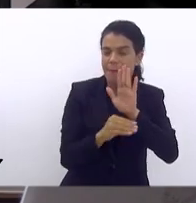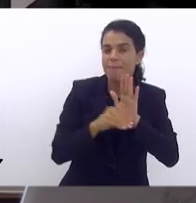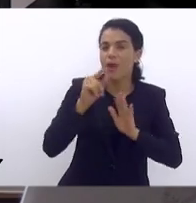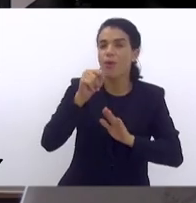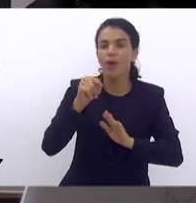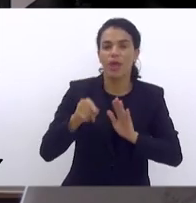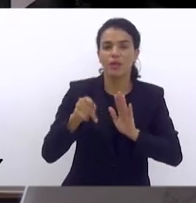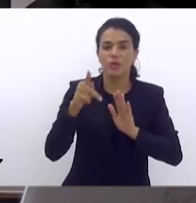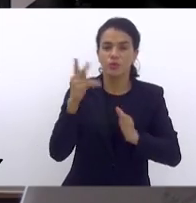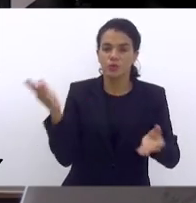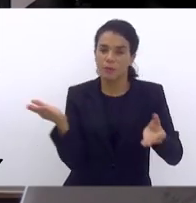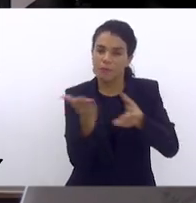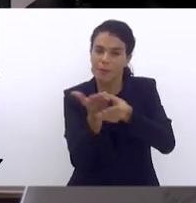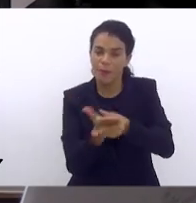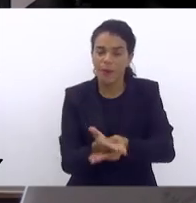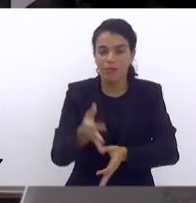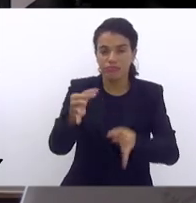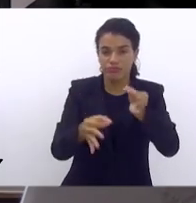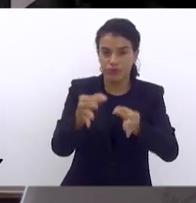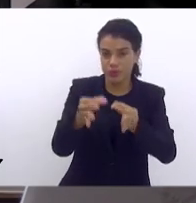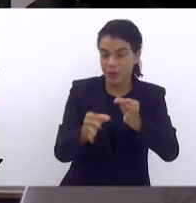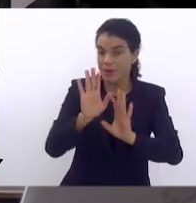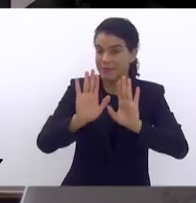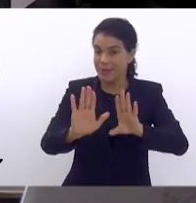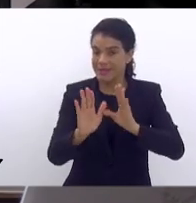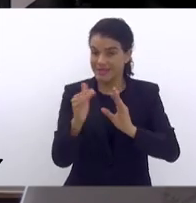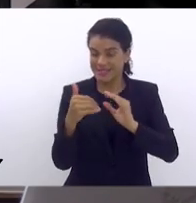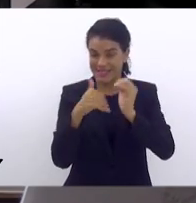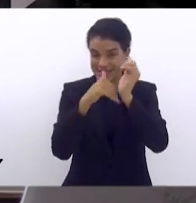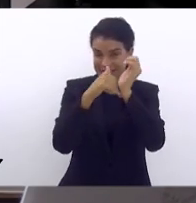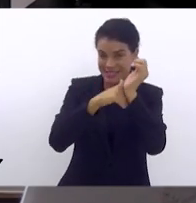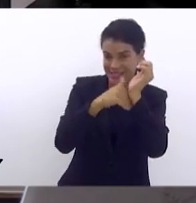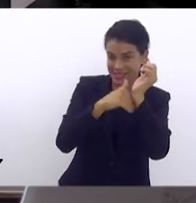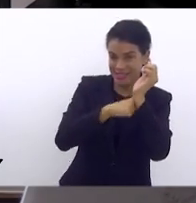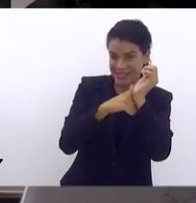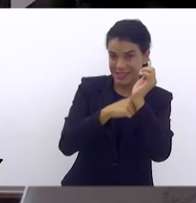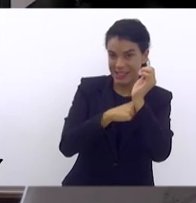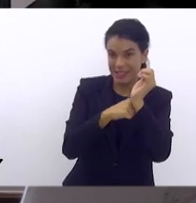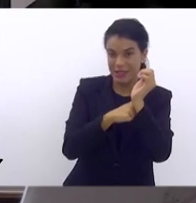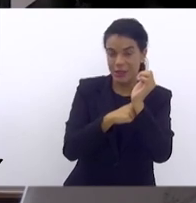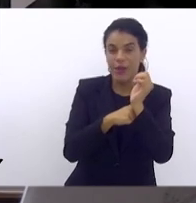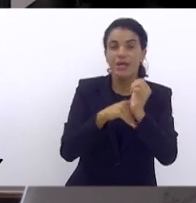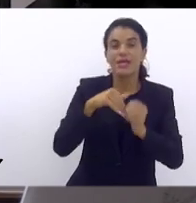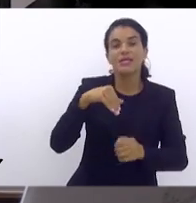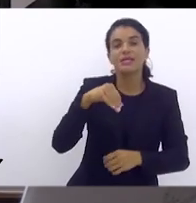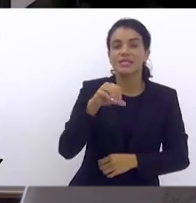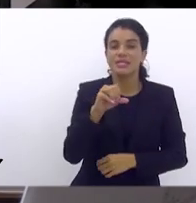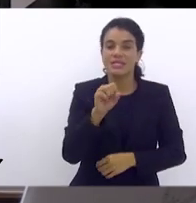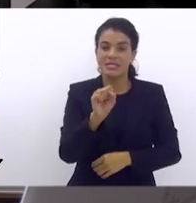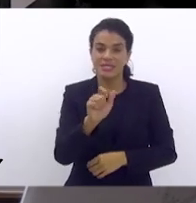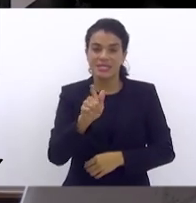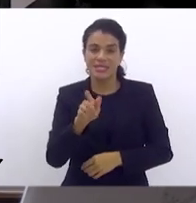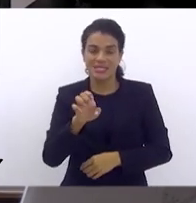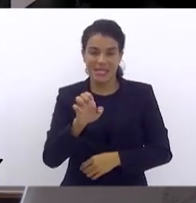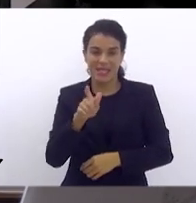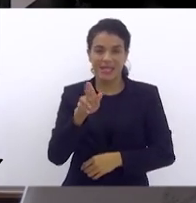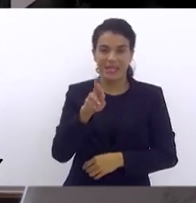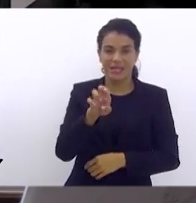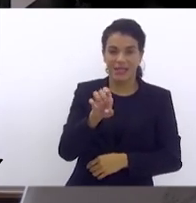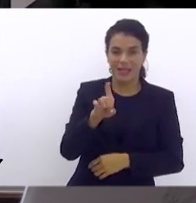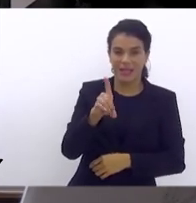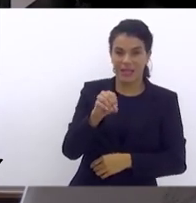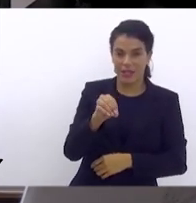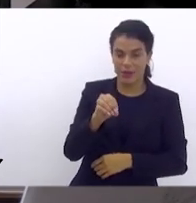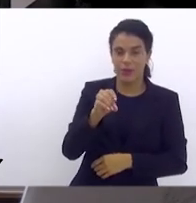é essencial é Porém esse sigilo né a gente fala na verdade o segredo de justiça dos processos né que